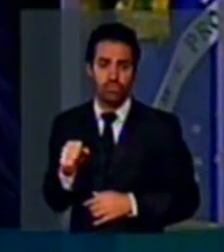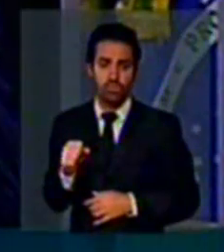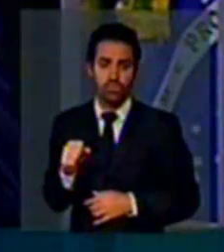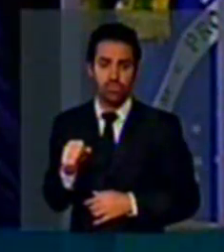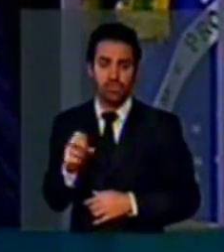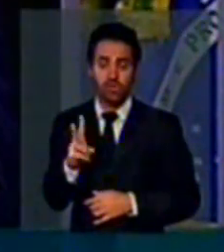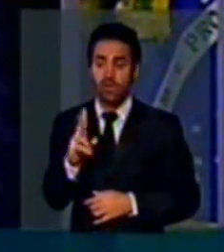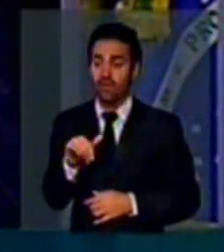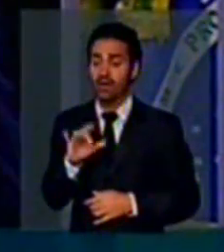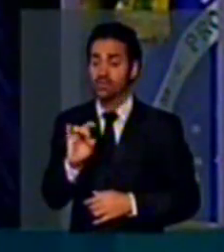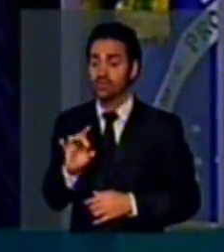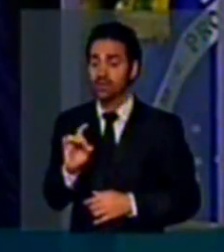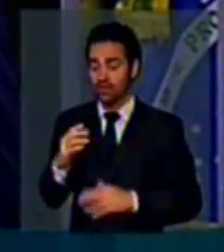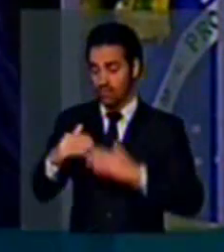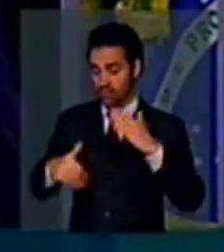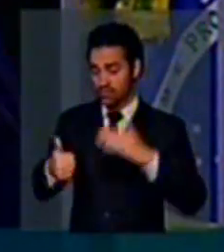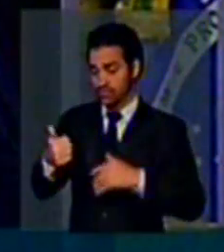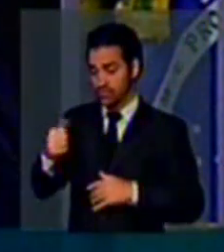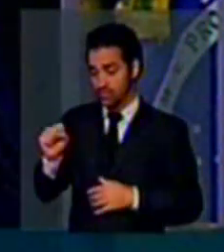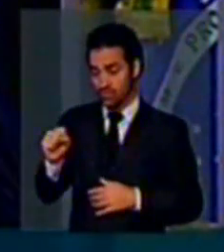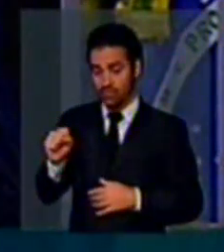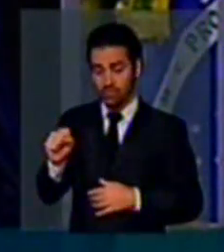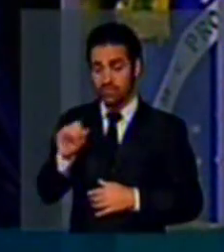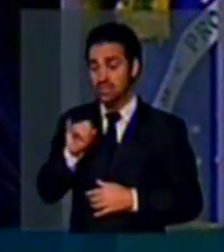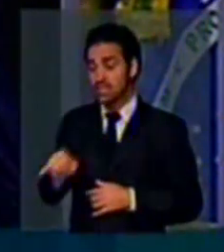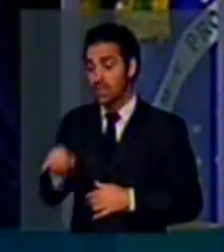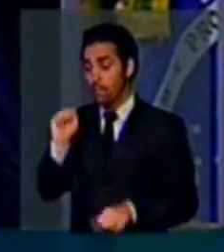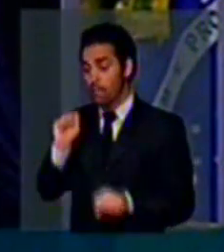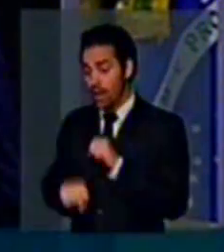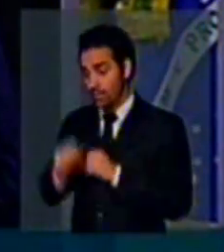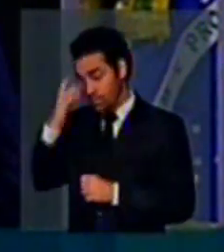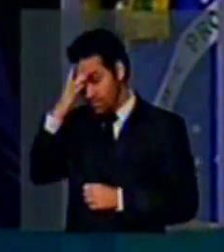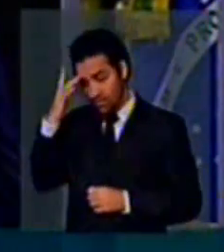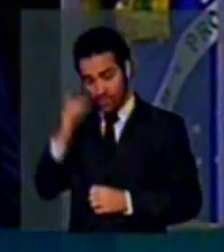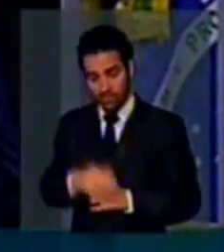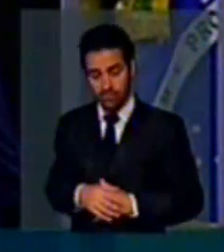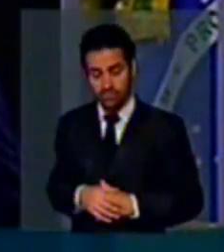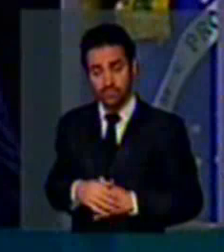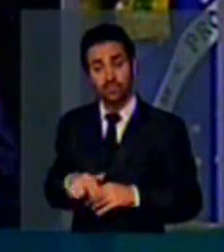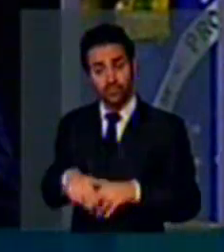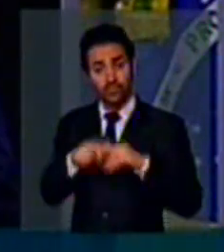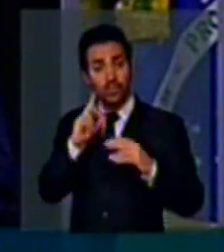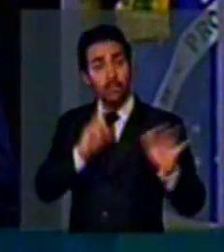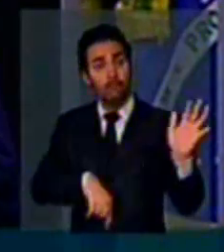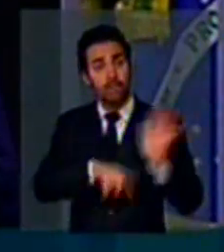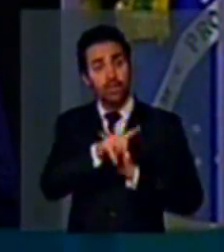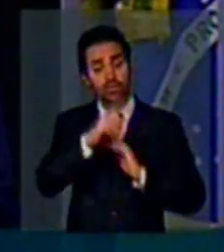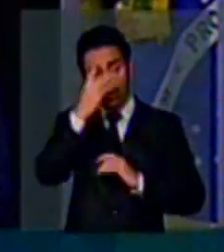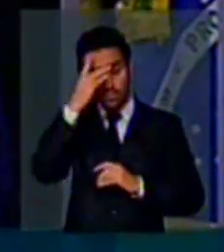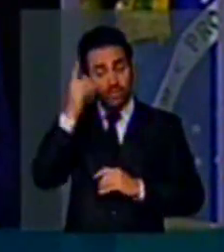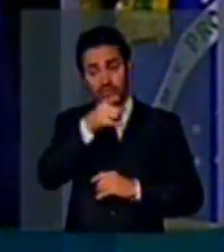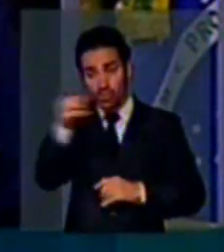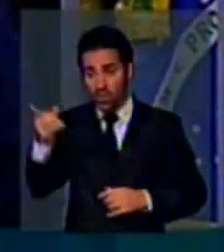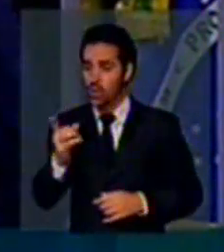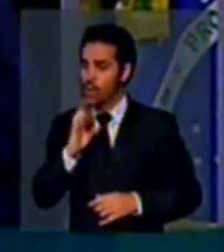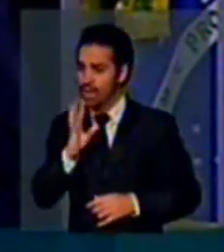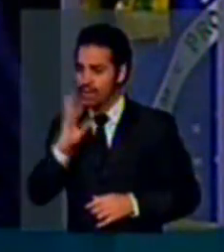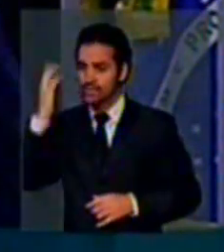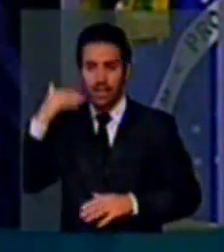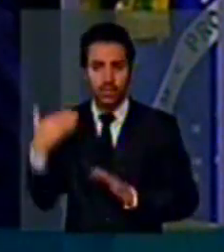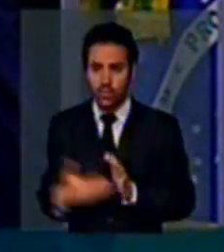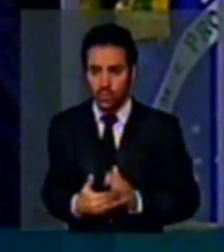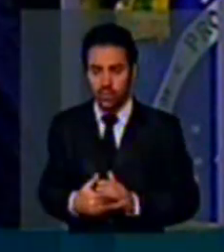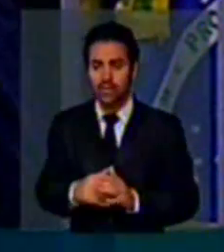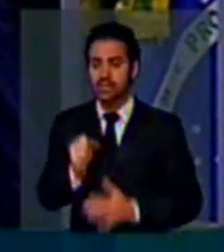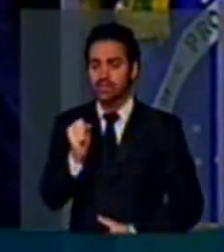punir apenas o menor que, porventura, mate alguém. E uma pergunta que eu faço para os entendidos aí de segurança pública, ou melhor,